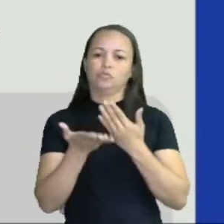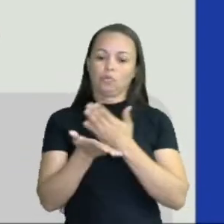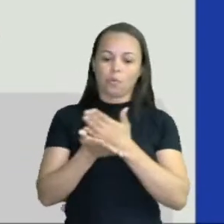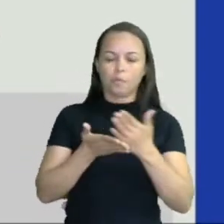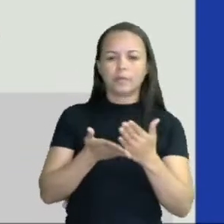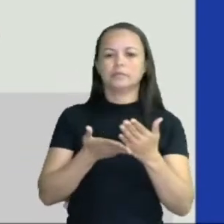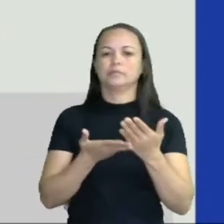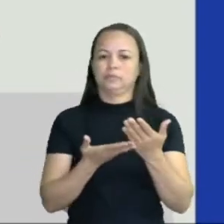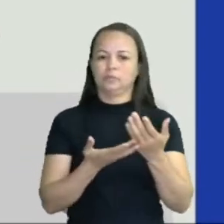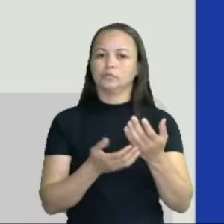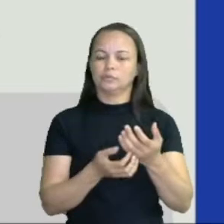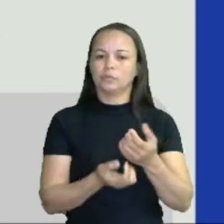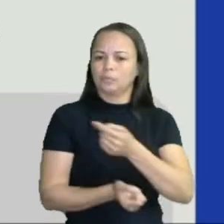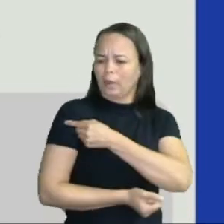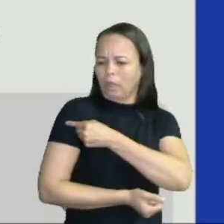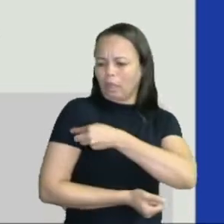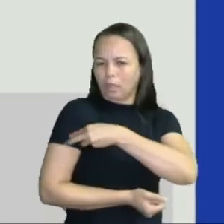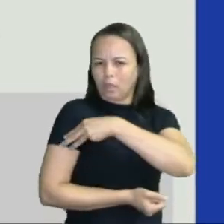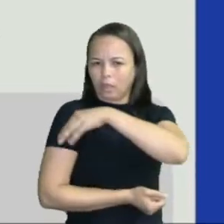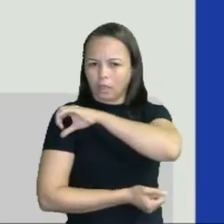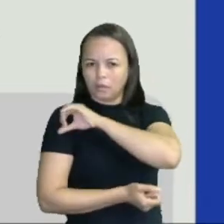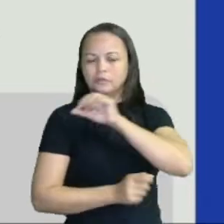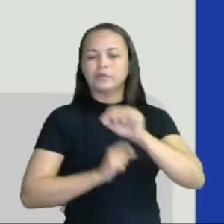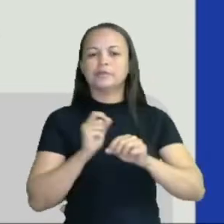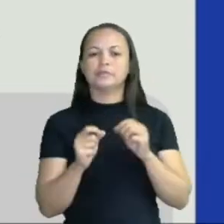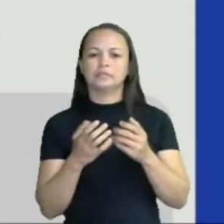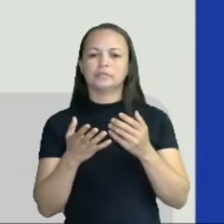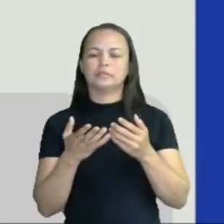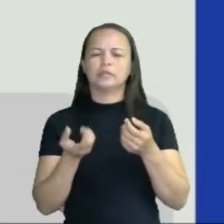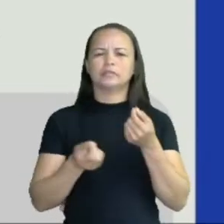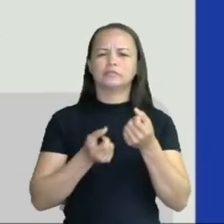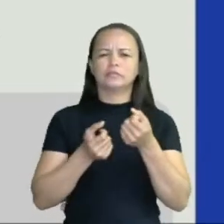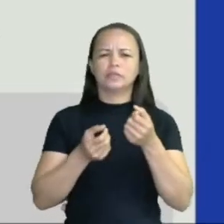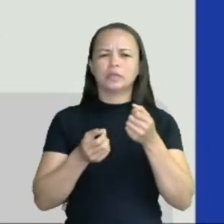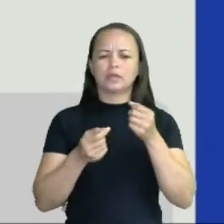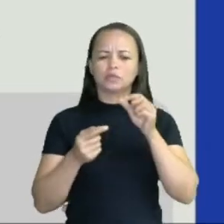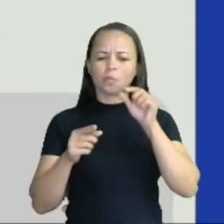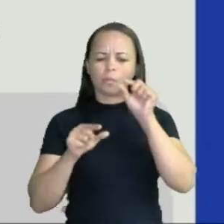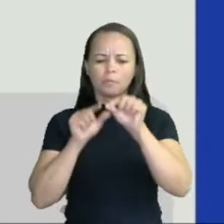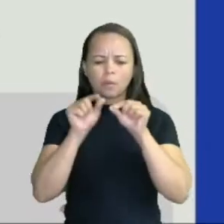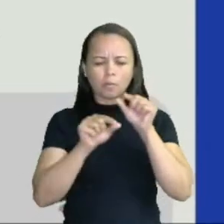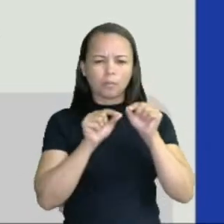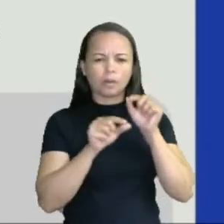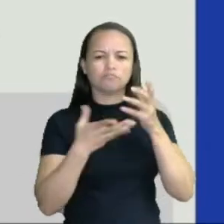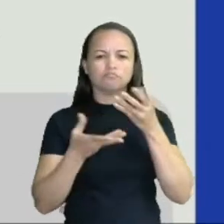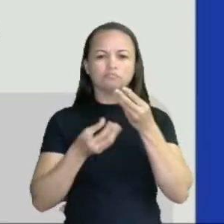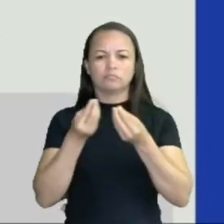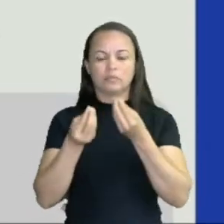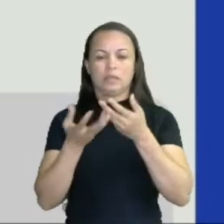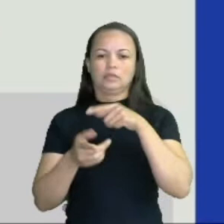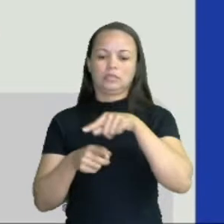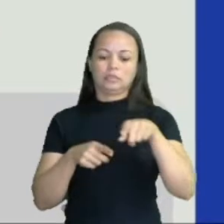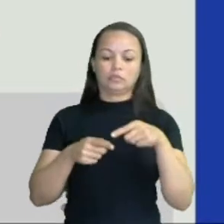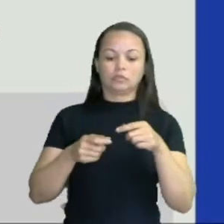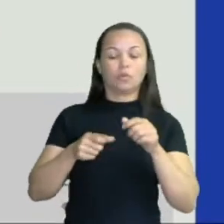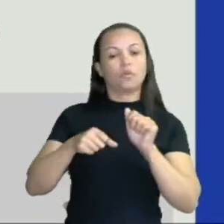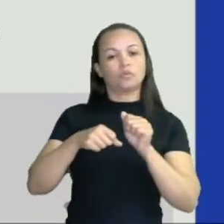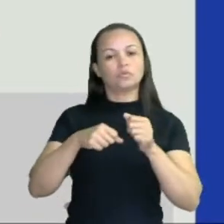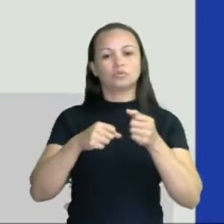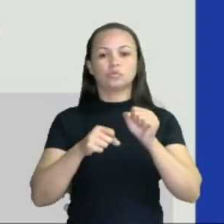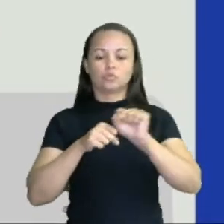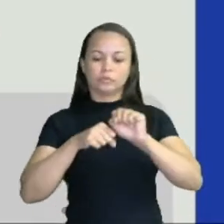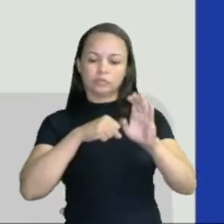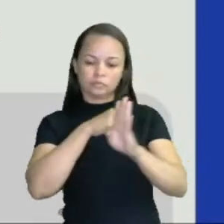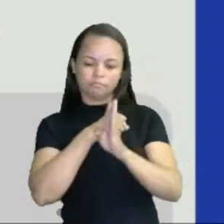ensino fundamental, identificando e diferenciando em textos substantivos e verbos e suas funções na